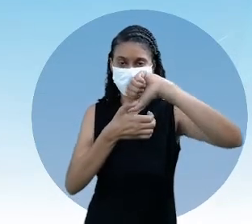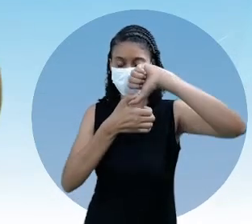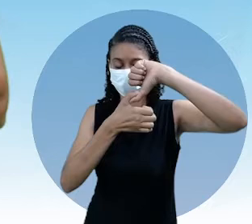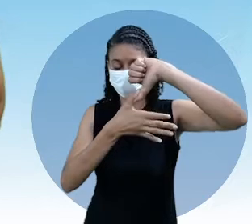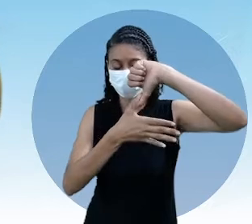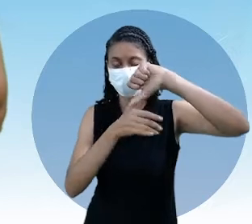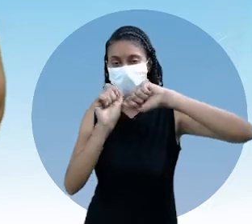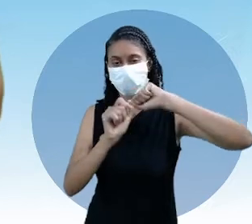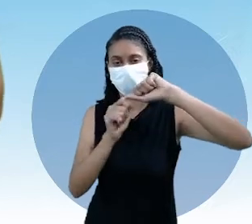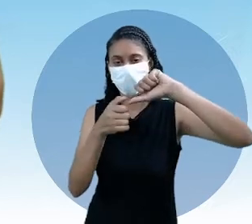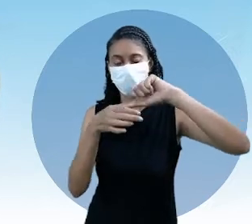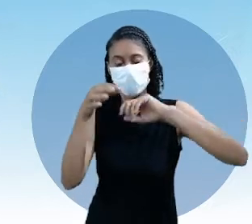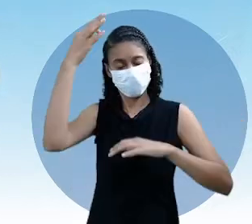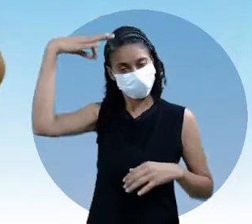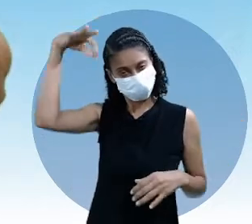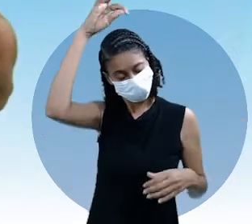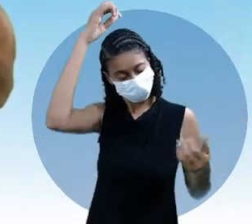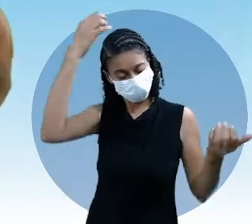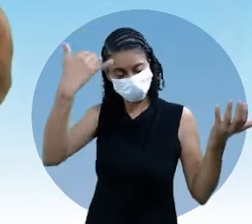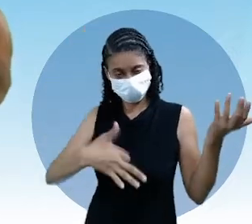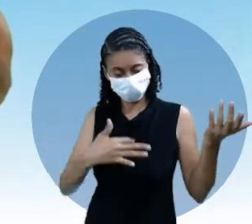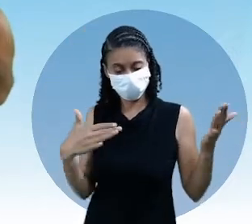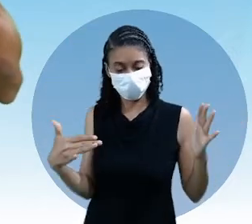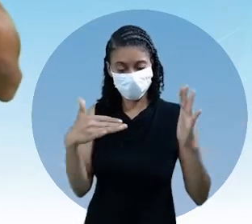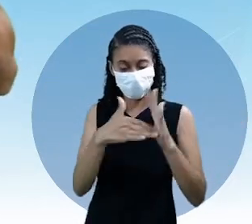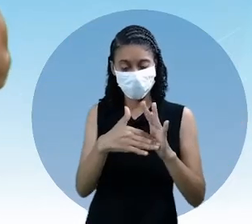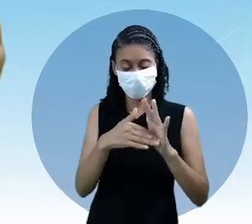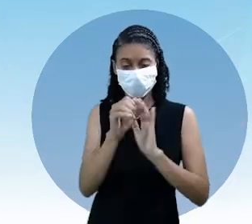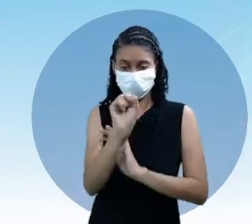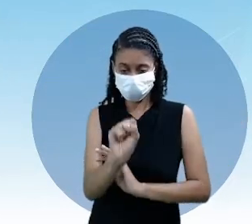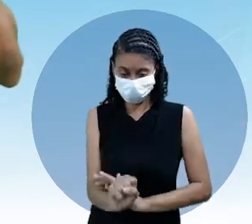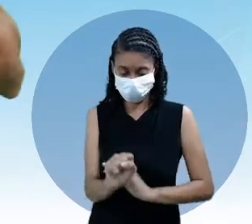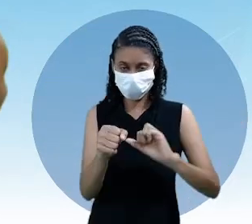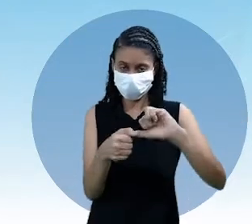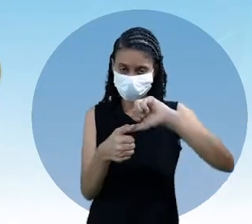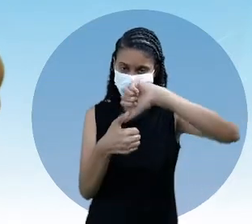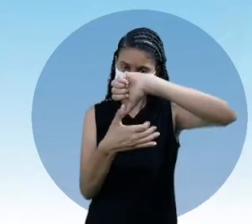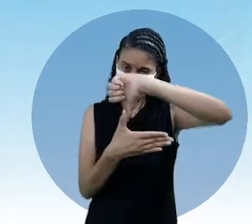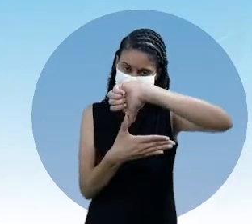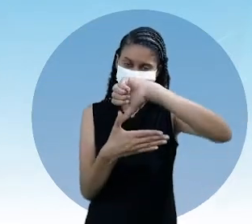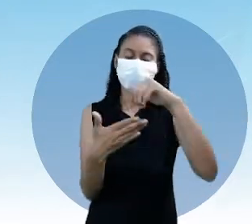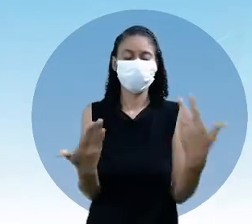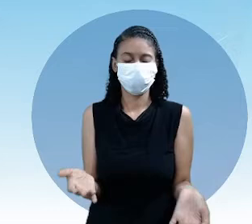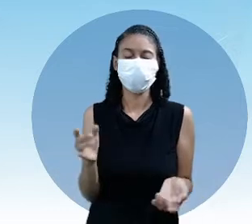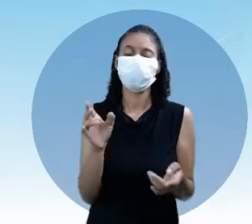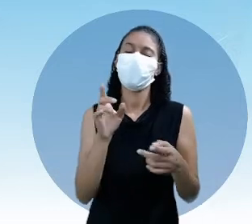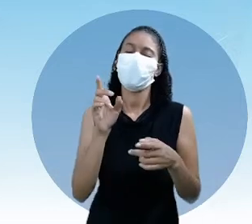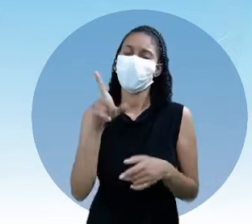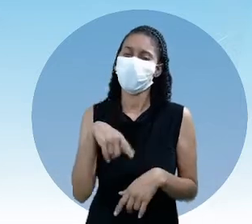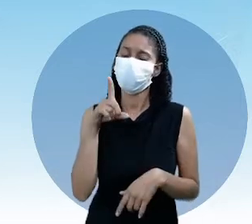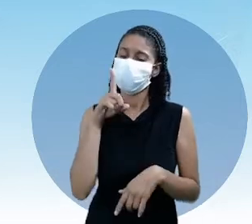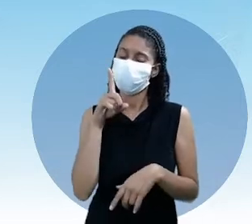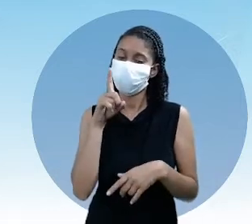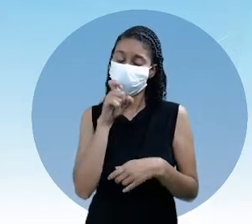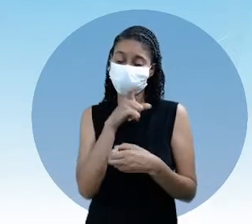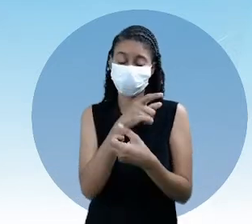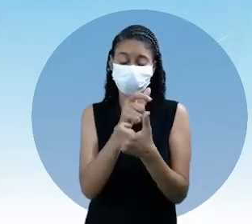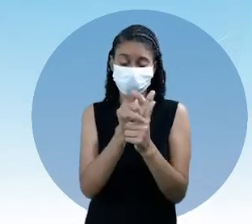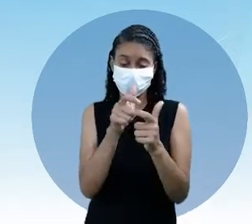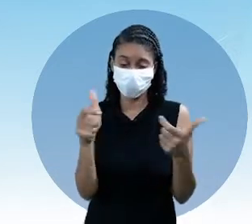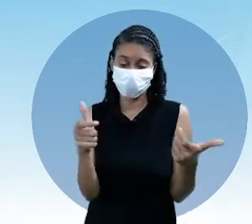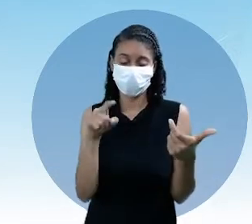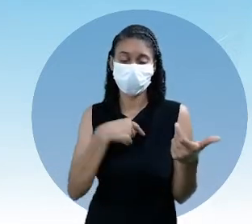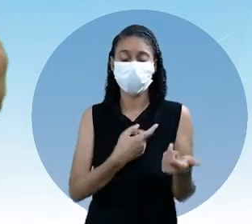extremo sul da América do Sul, mas ela é de uma complexidade enorme que nós chamamos de América Latina e